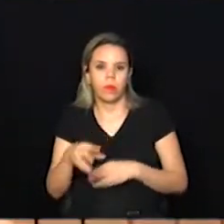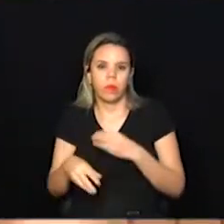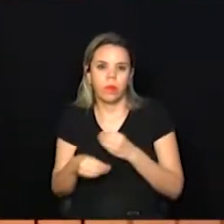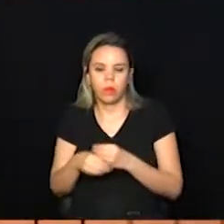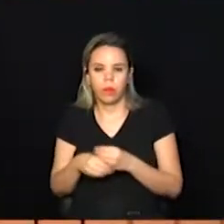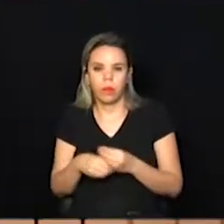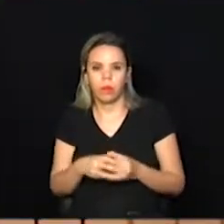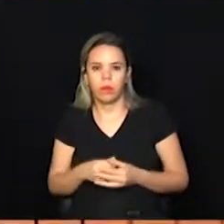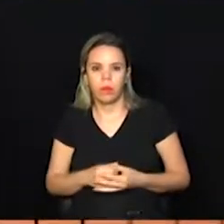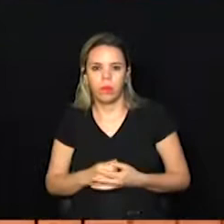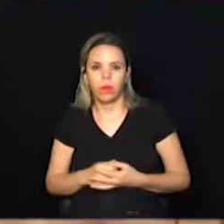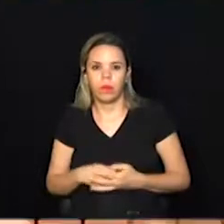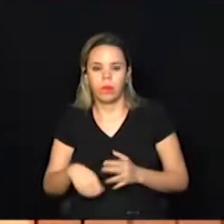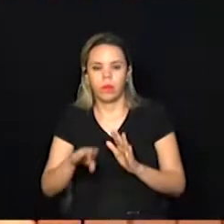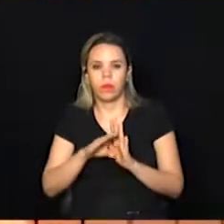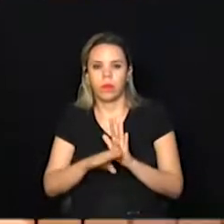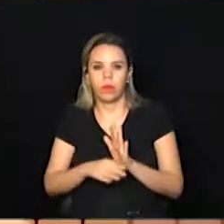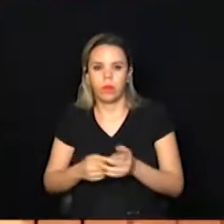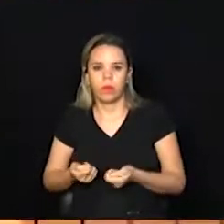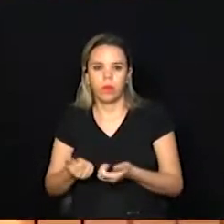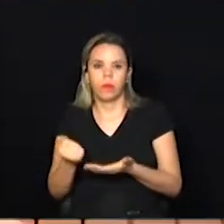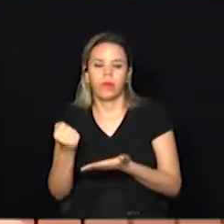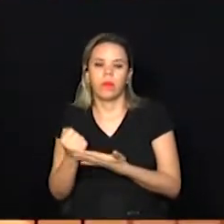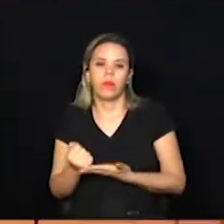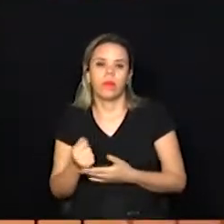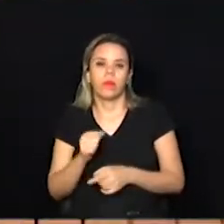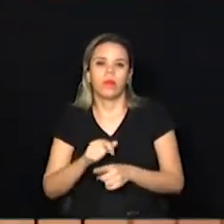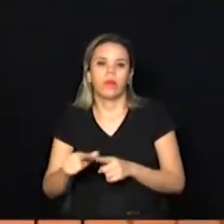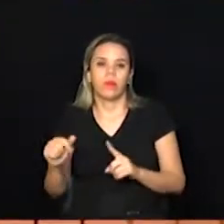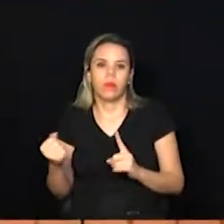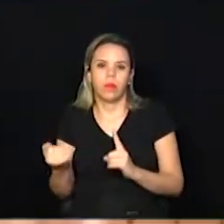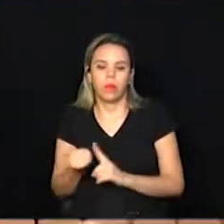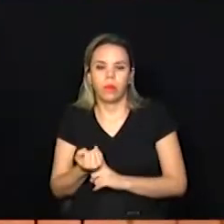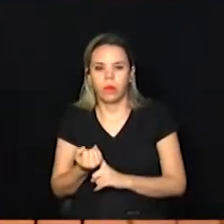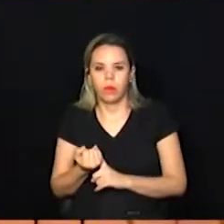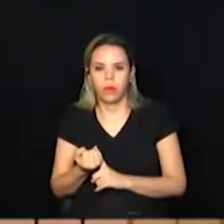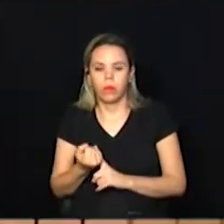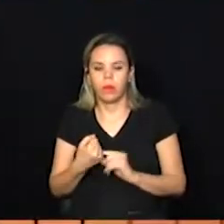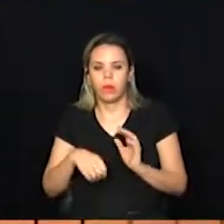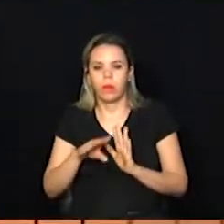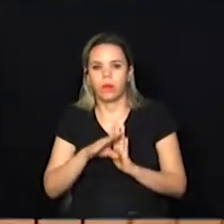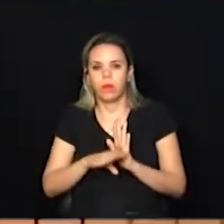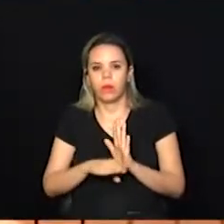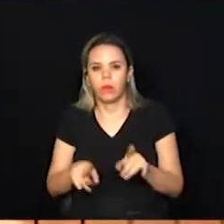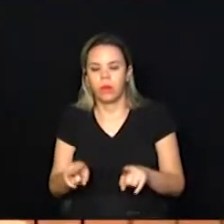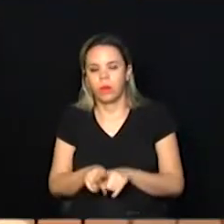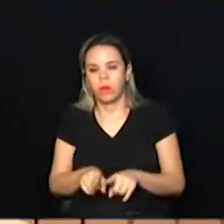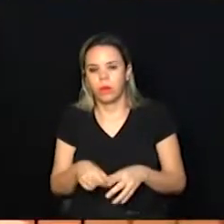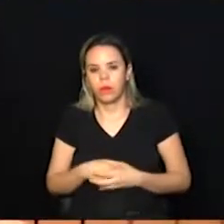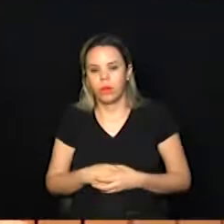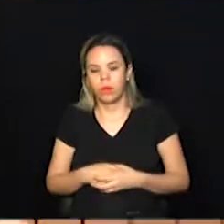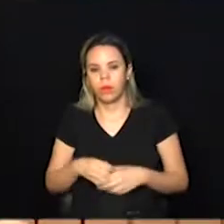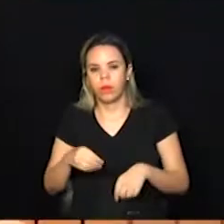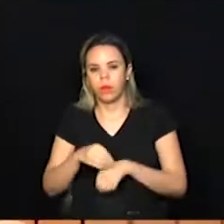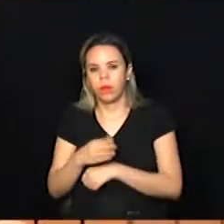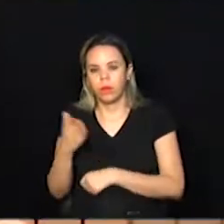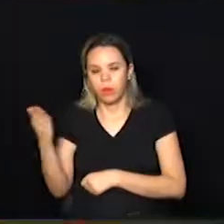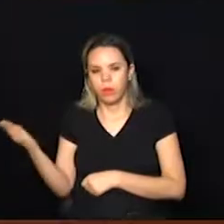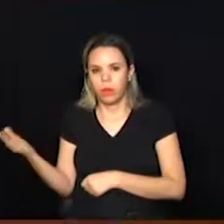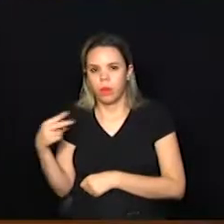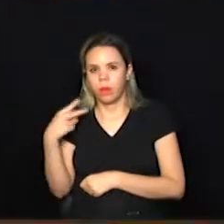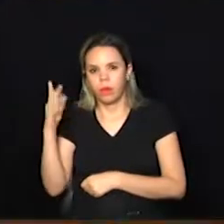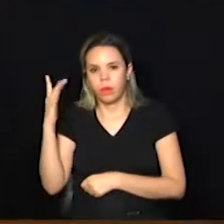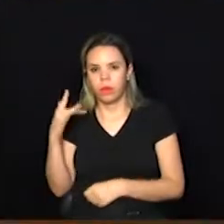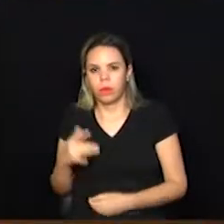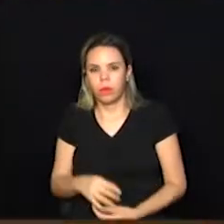esse como programa do auxílio do aluguel social, como outros programas também. Passo, então, a palavra para a vereadora